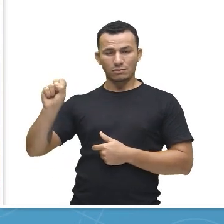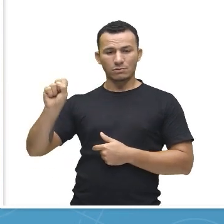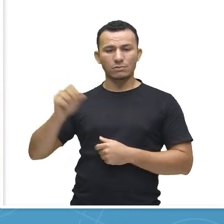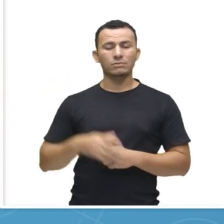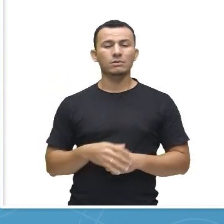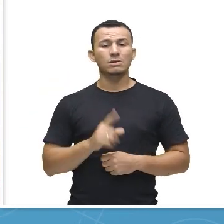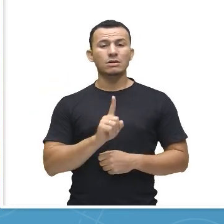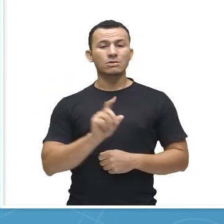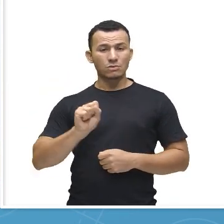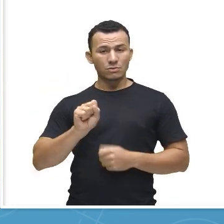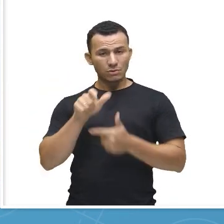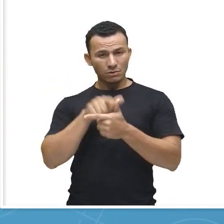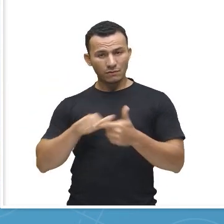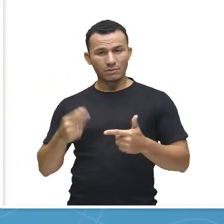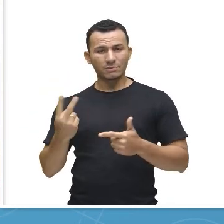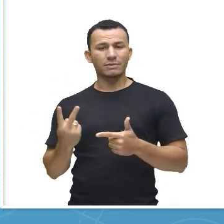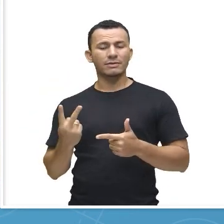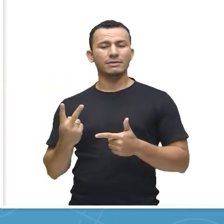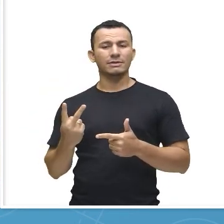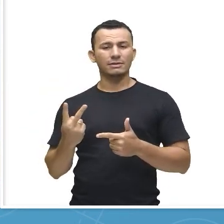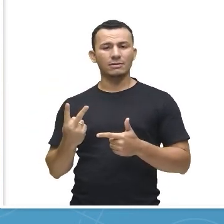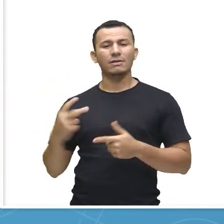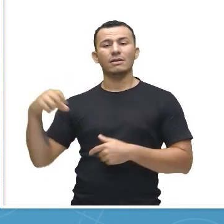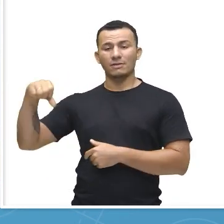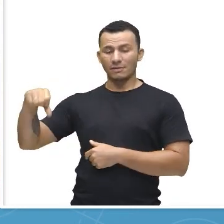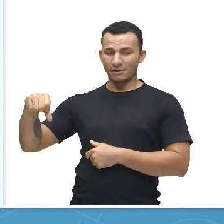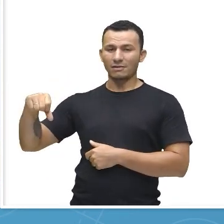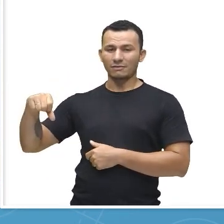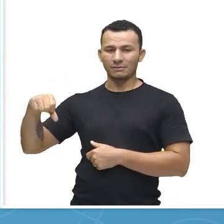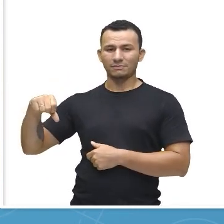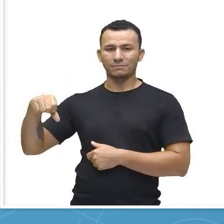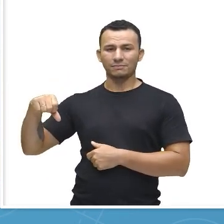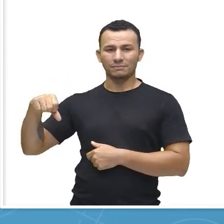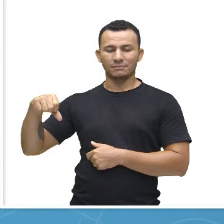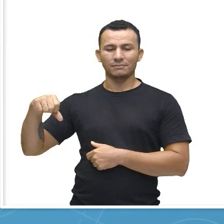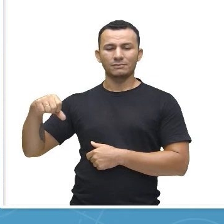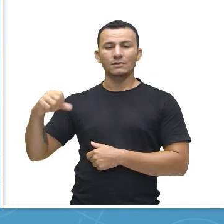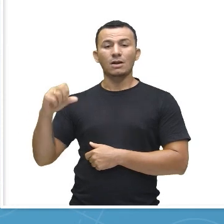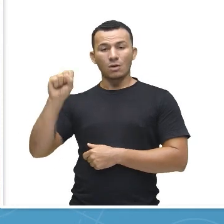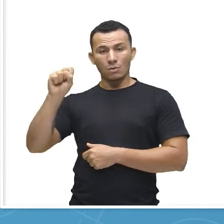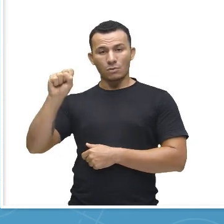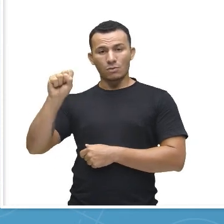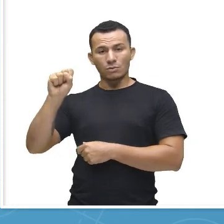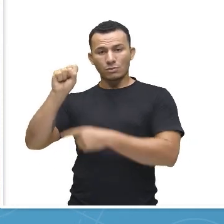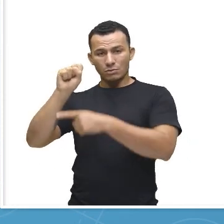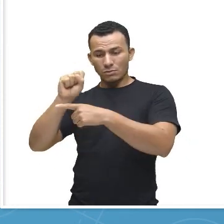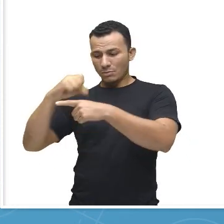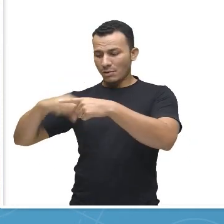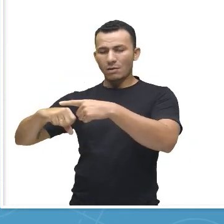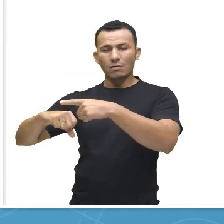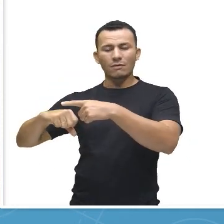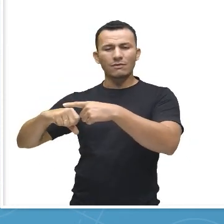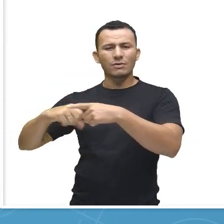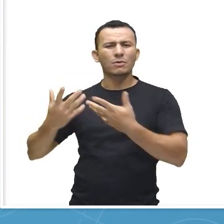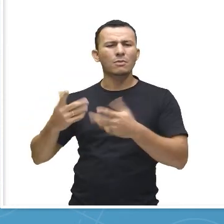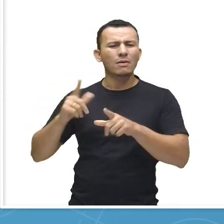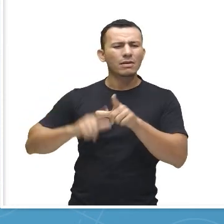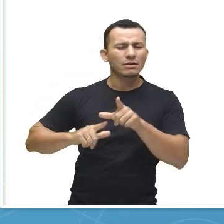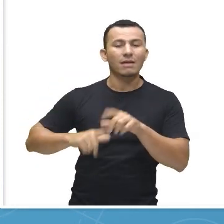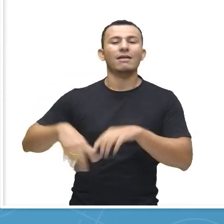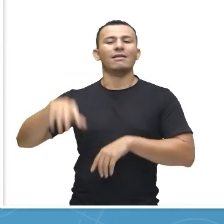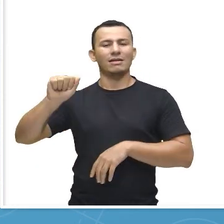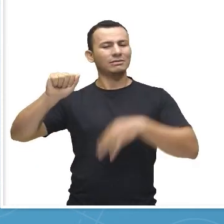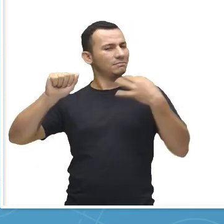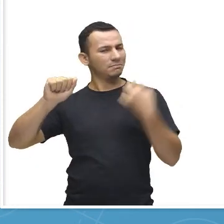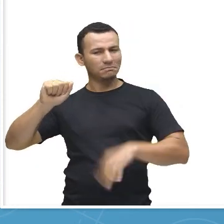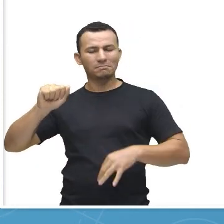E 18 dividido por 2 é igual a 9. Agora sim, ó, 8 sobre 9, letra A. Perfeito, pessoal?